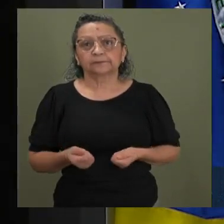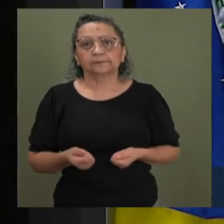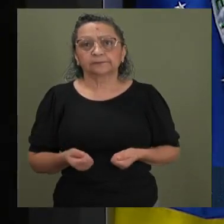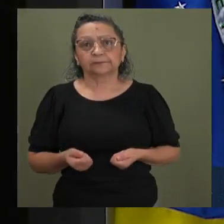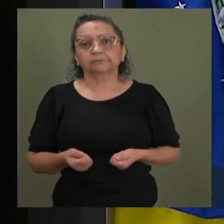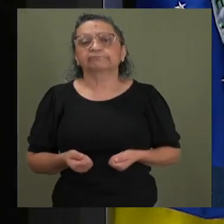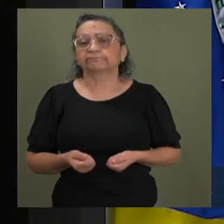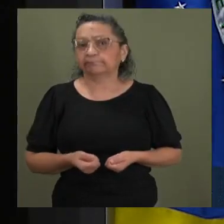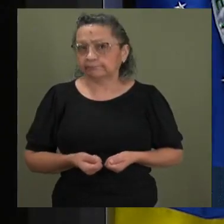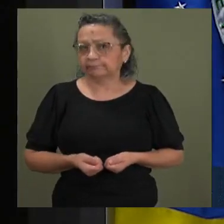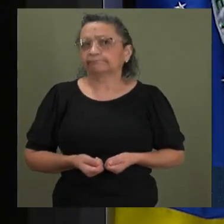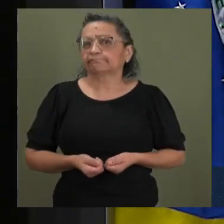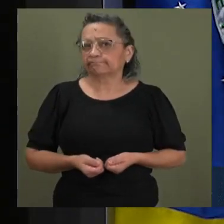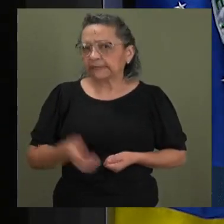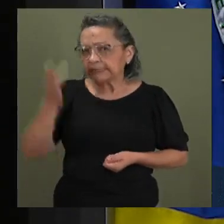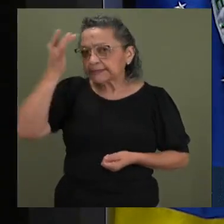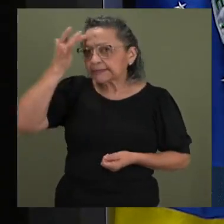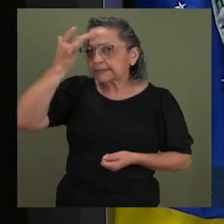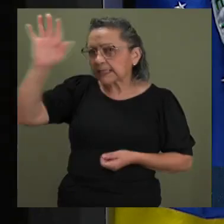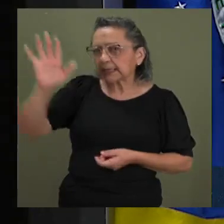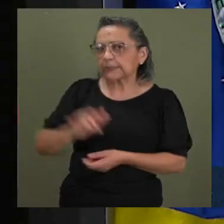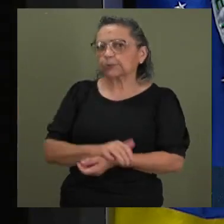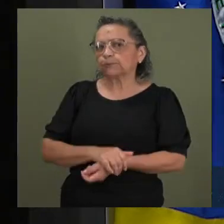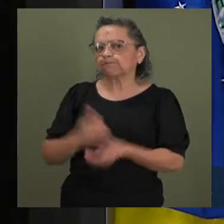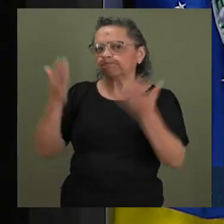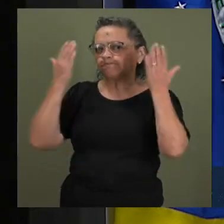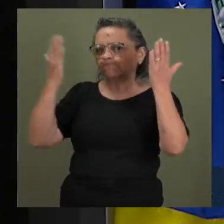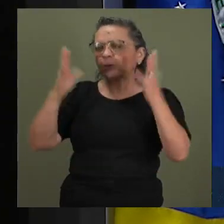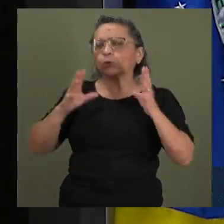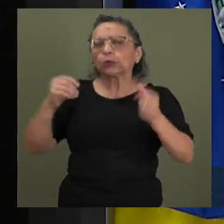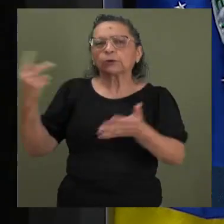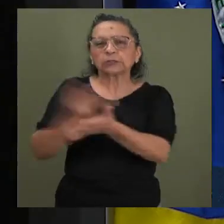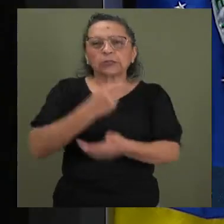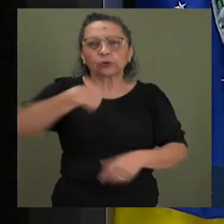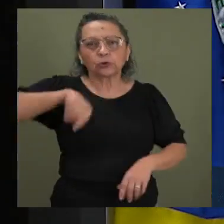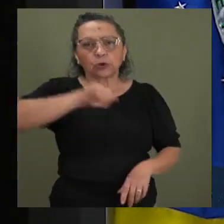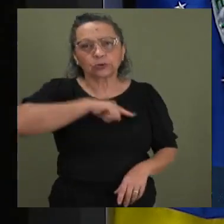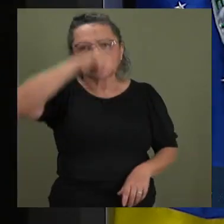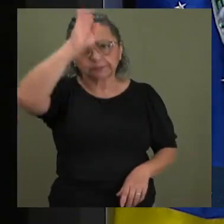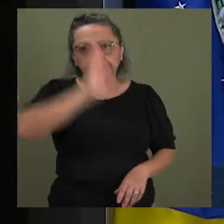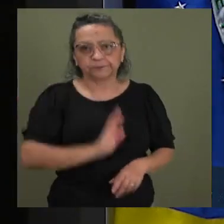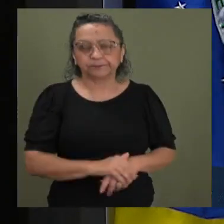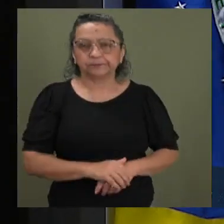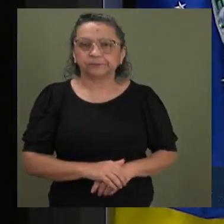É muito estranho tudo isso que está acontecendo na nossa nação.